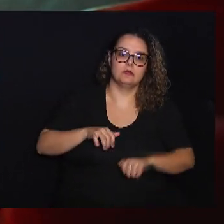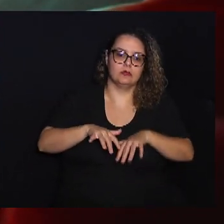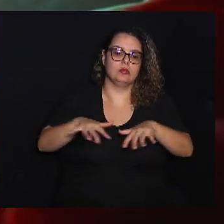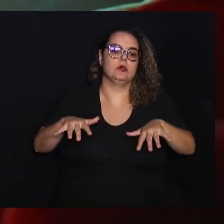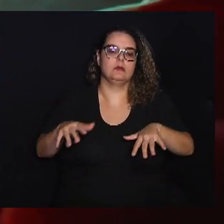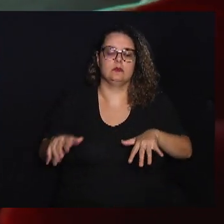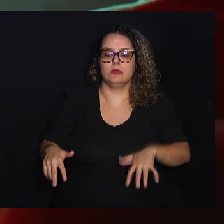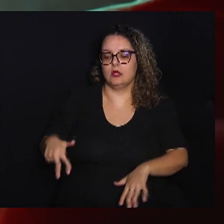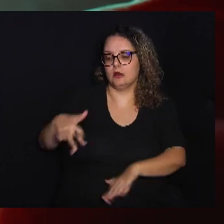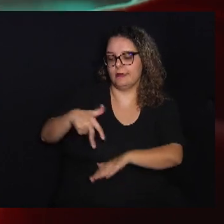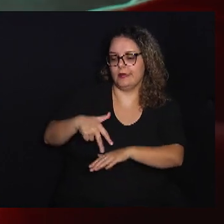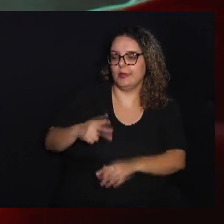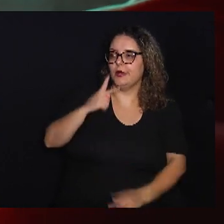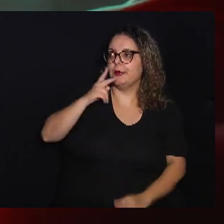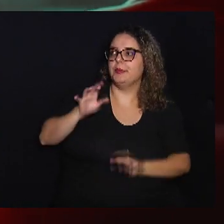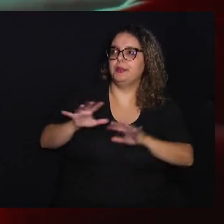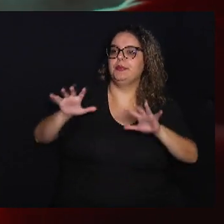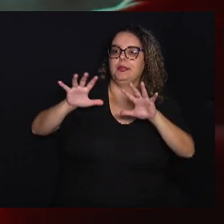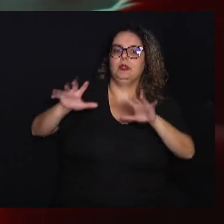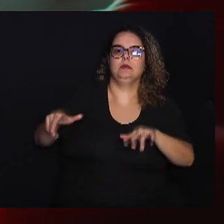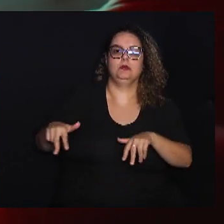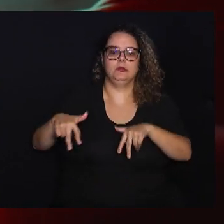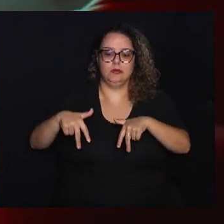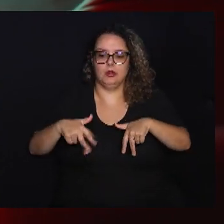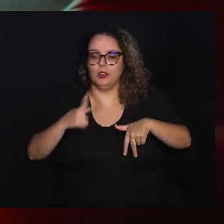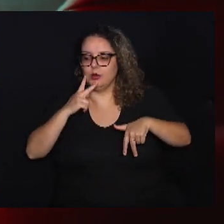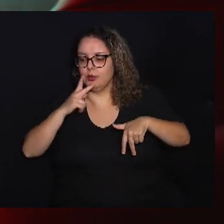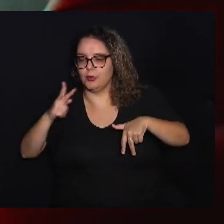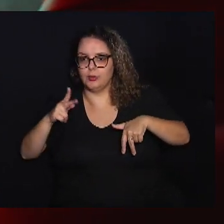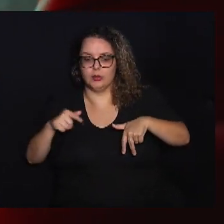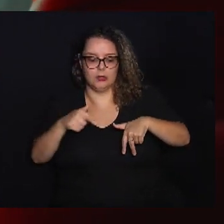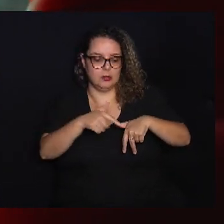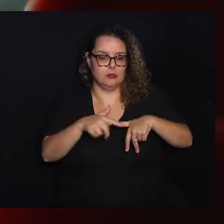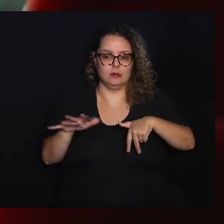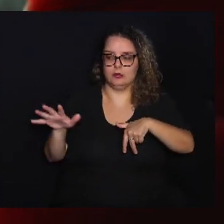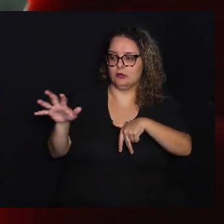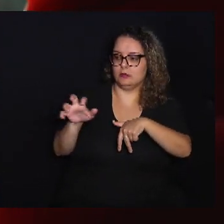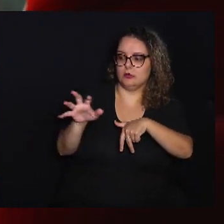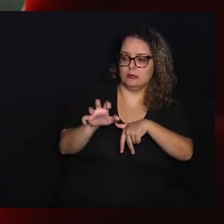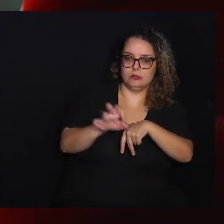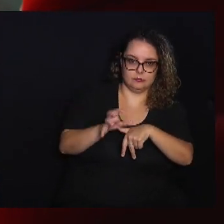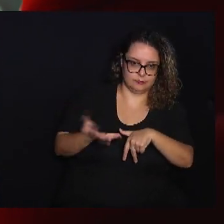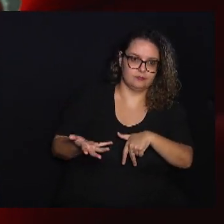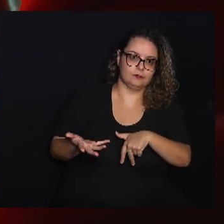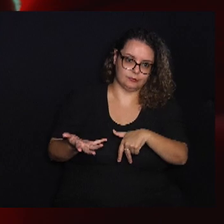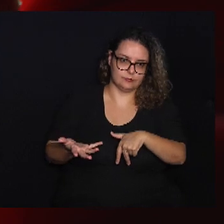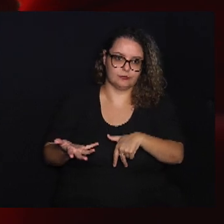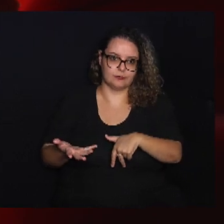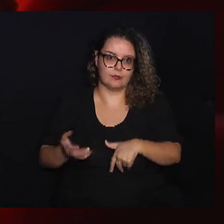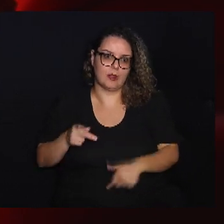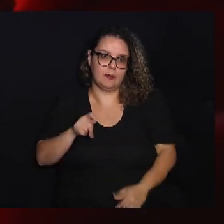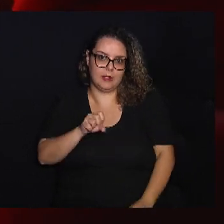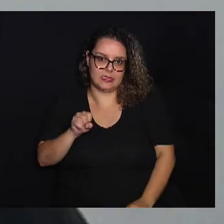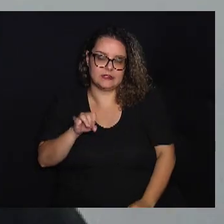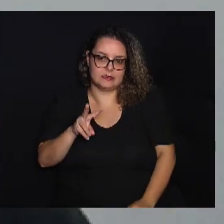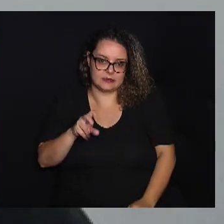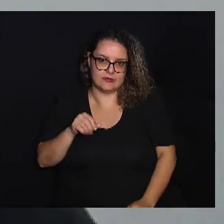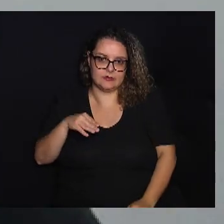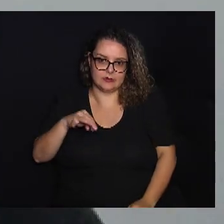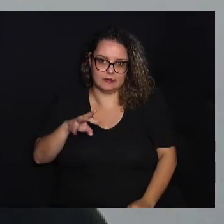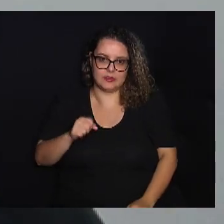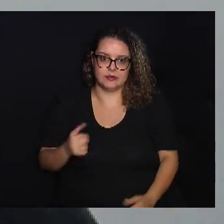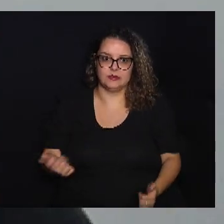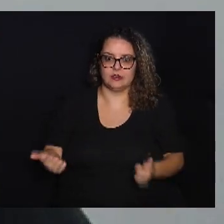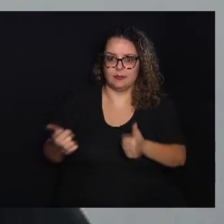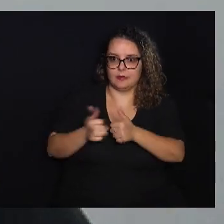quem também fuma passivamente, digamos assim, quem está próximo frequentemente, tá? E aí esses